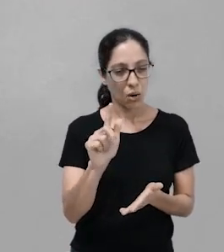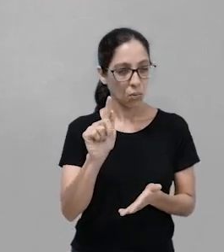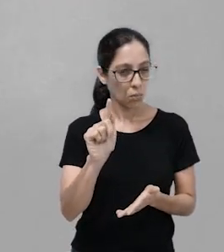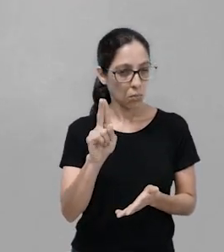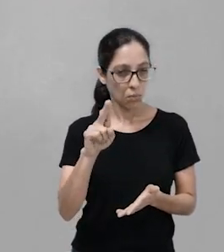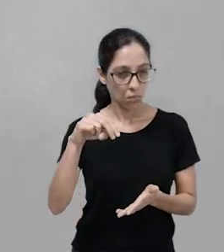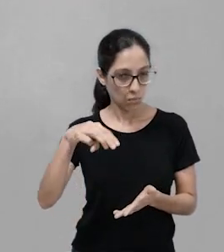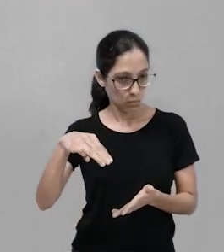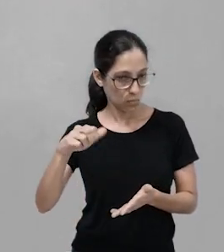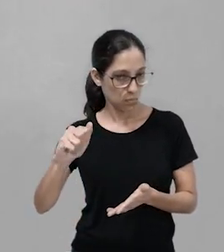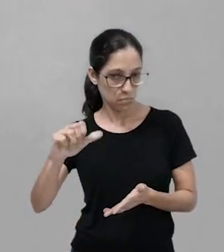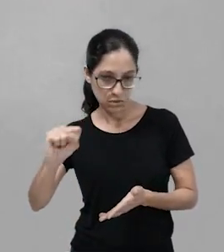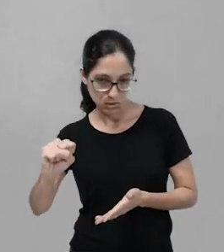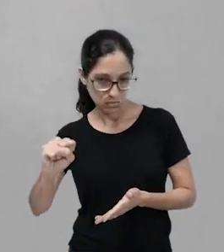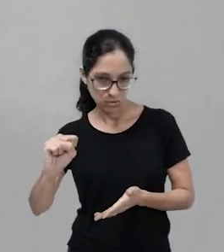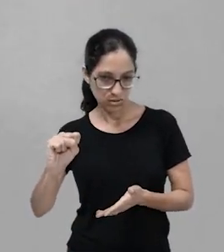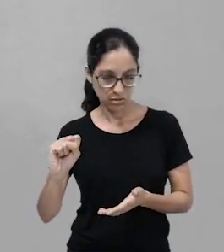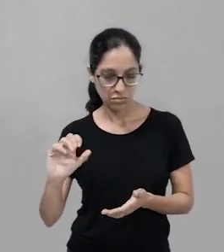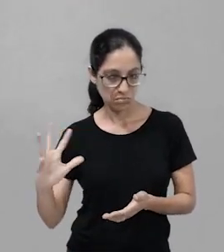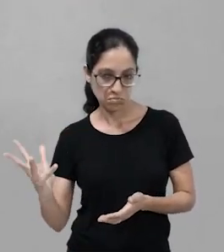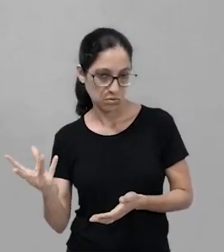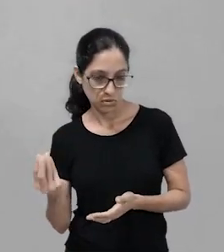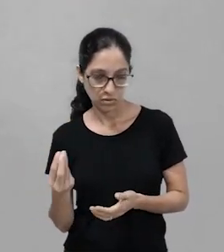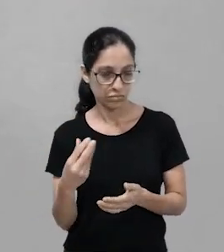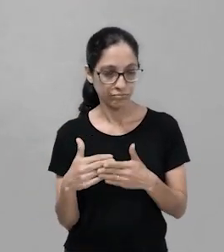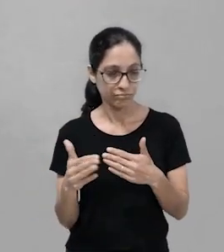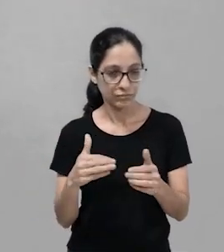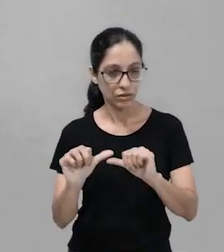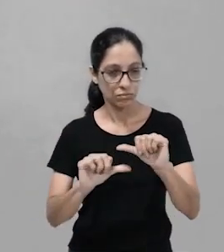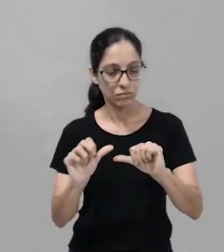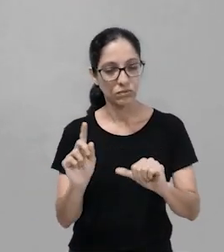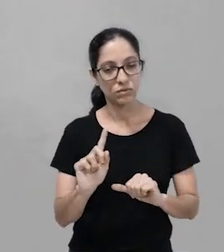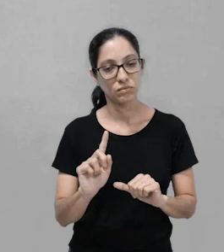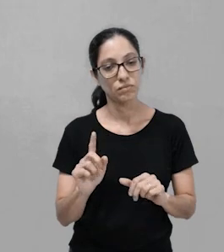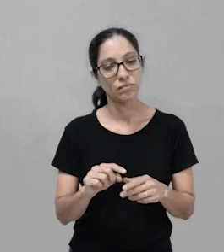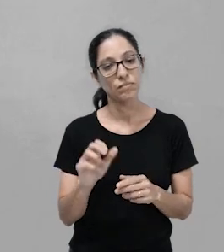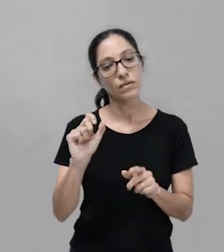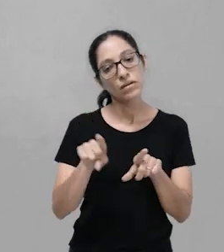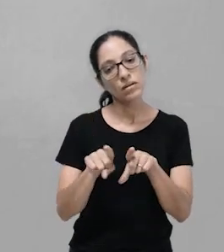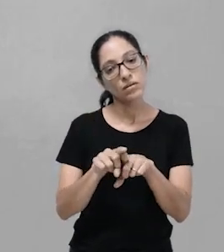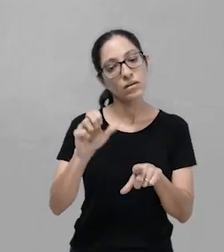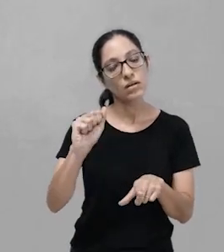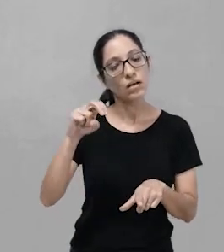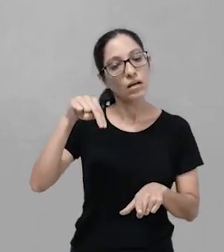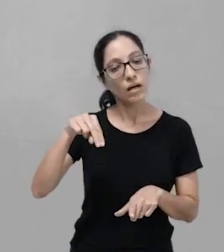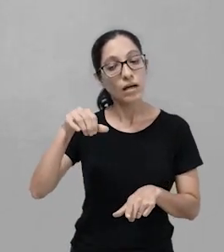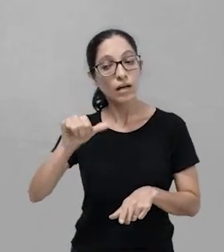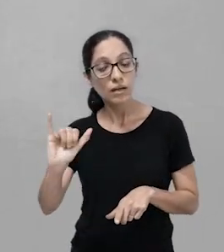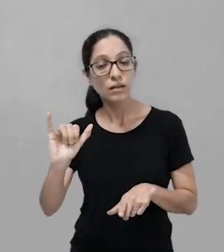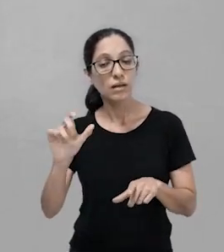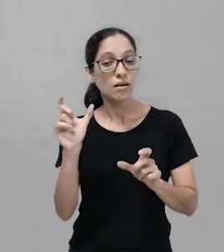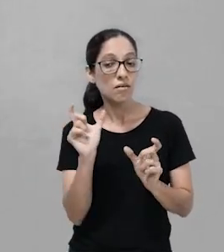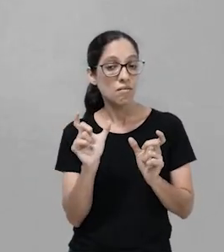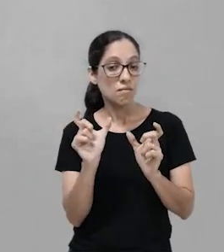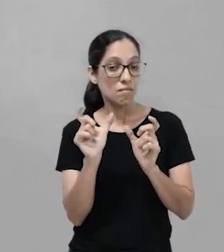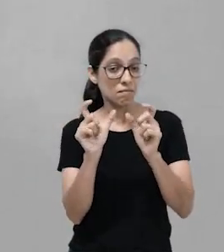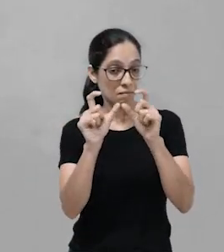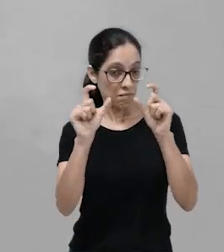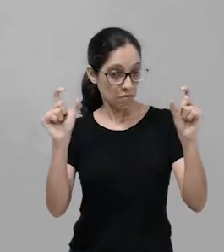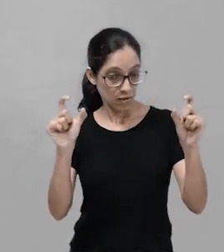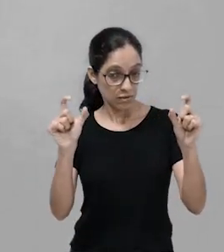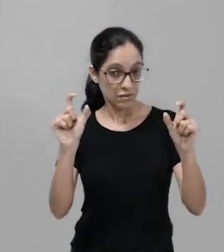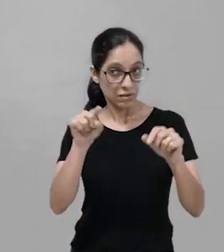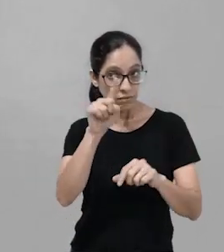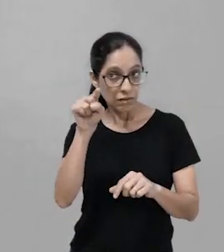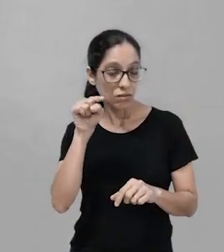Tanto faz no singular ou no plural, ele é invariável. N, a gente usa para frases interrogativas e frases negativas que